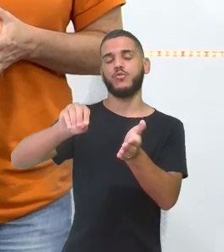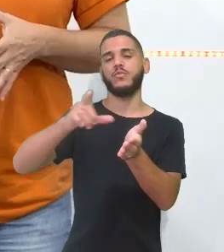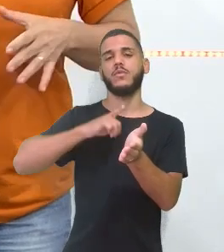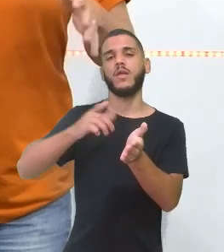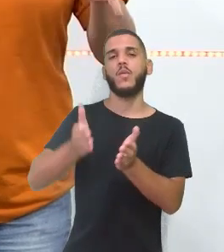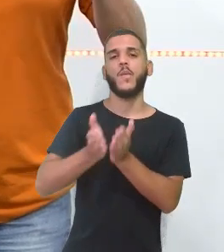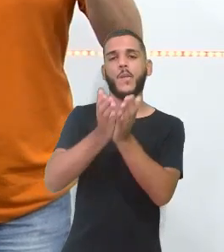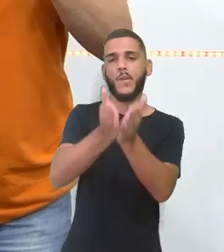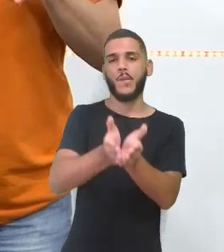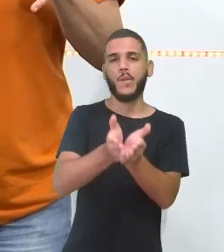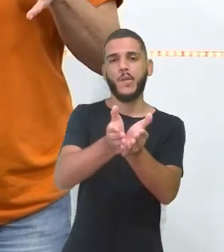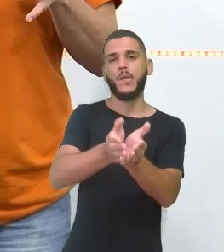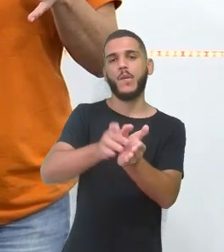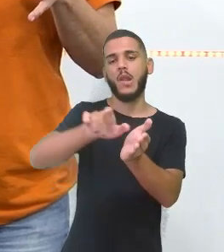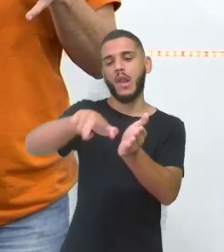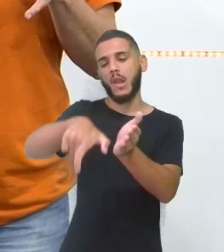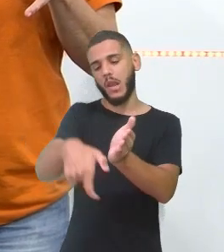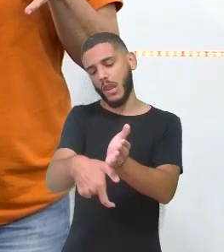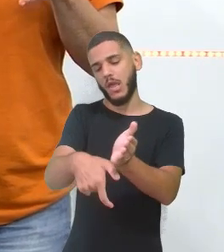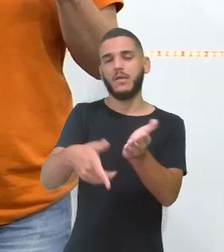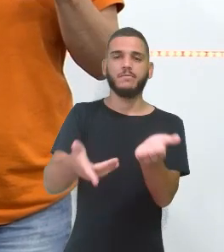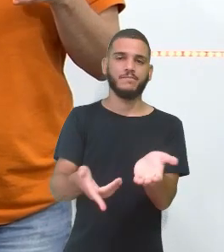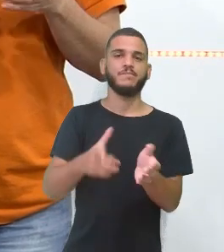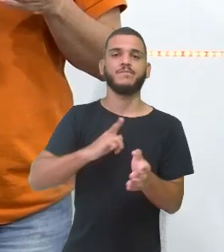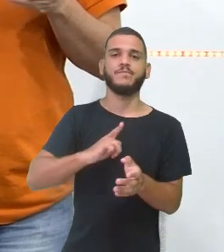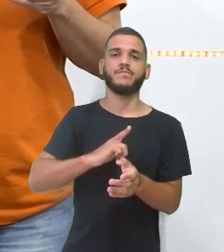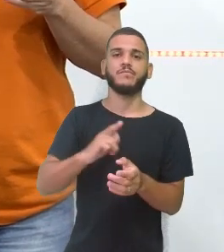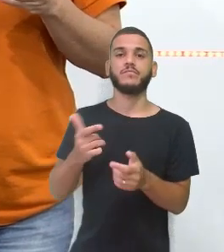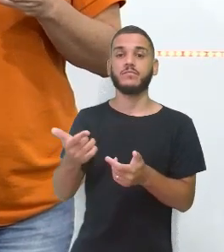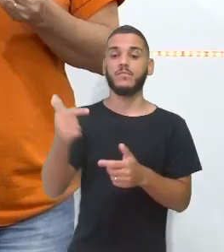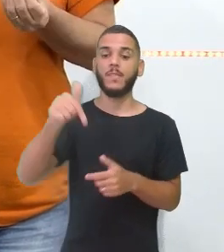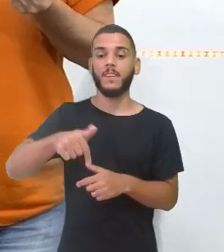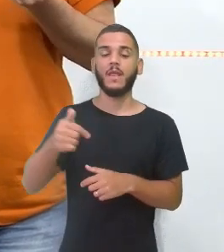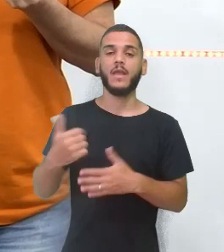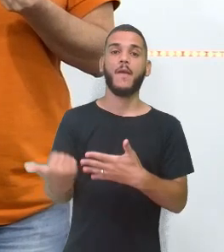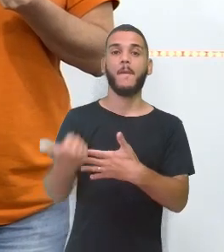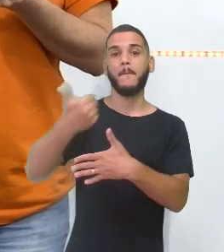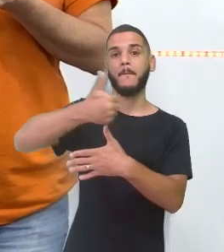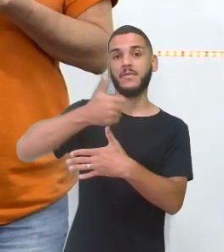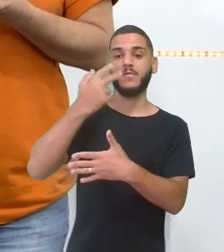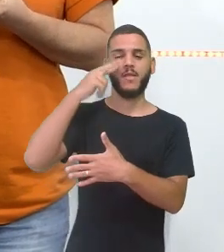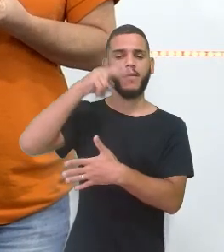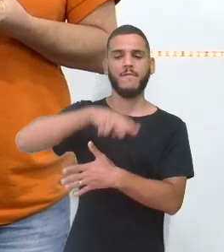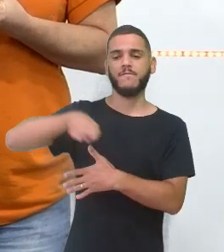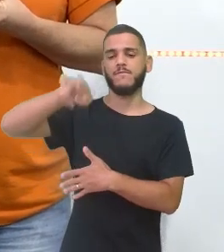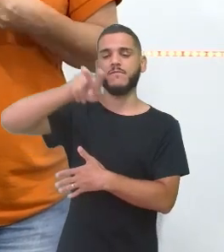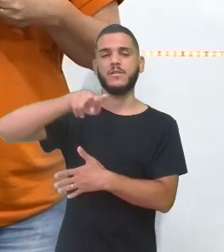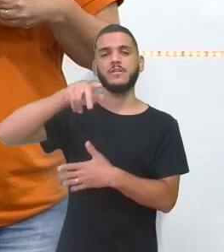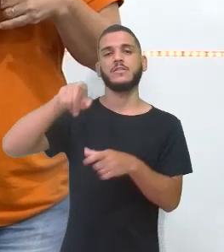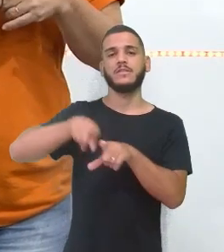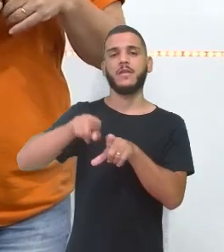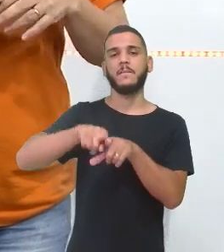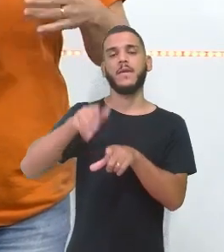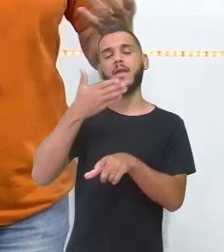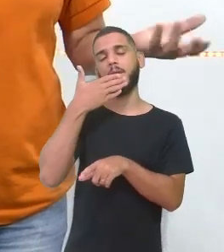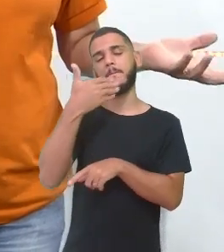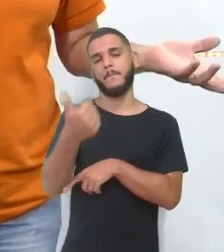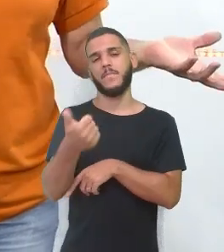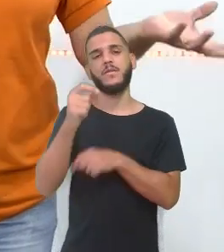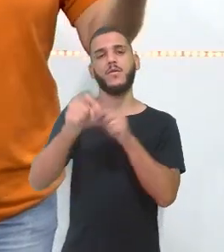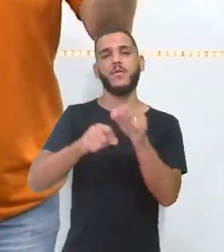quê? A posição privilegiada da nossa cidade, ela favorecia o descarregamento,